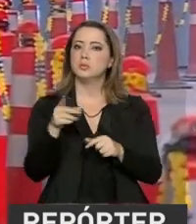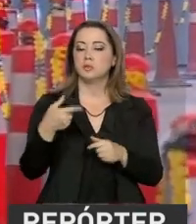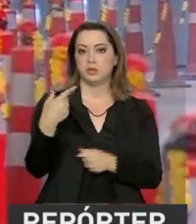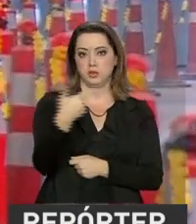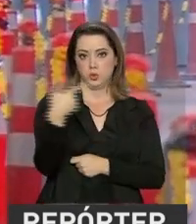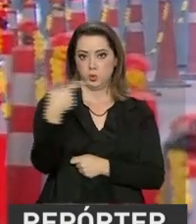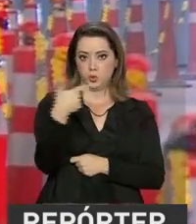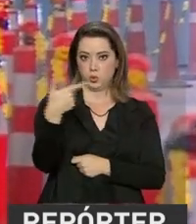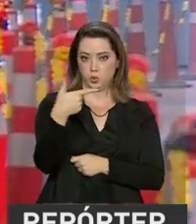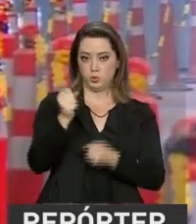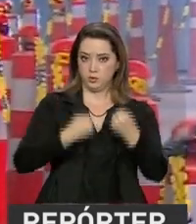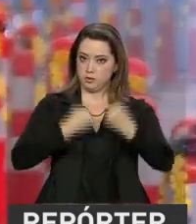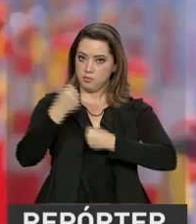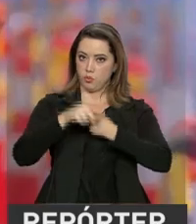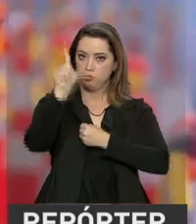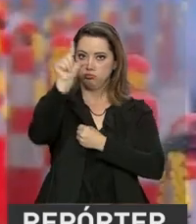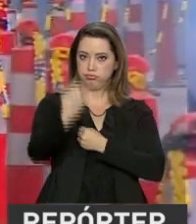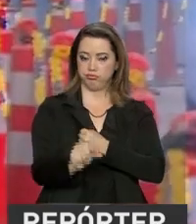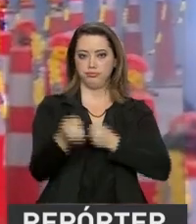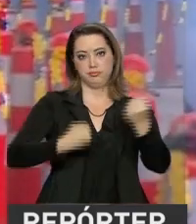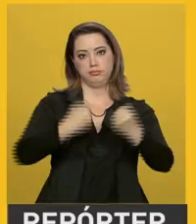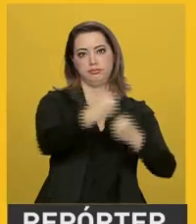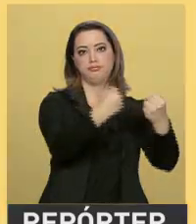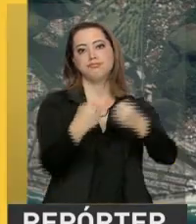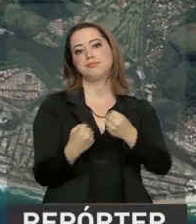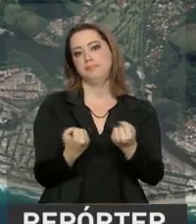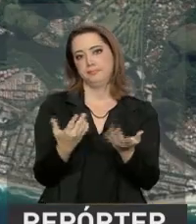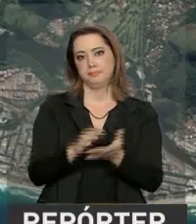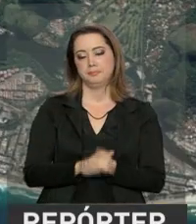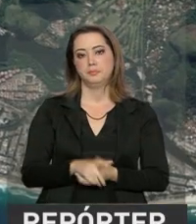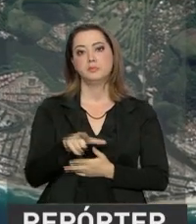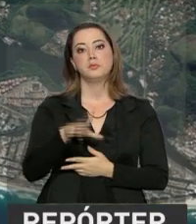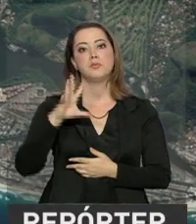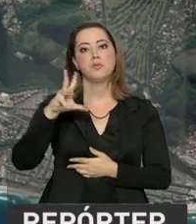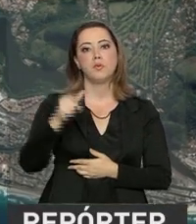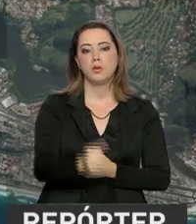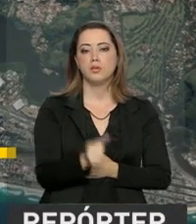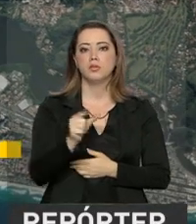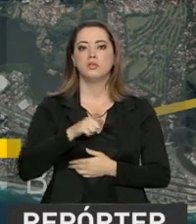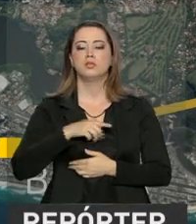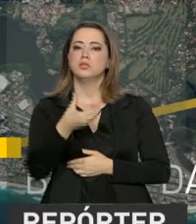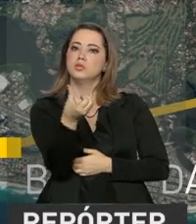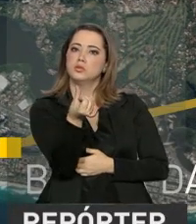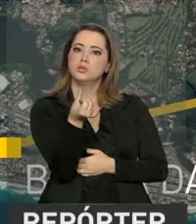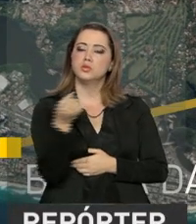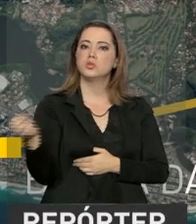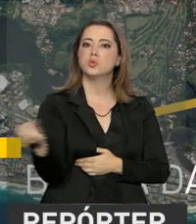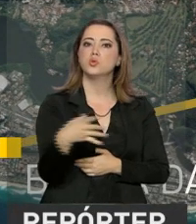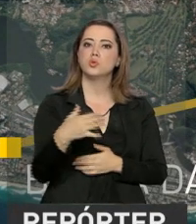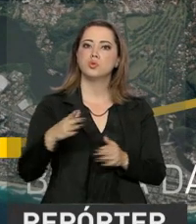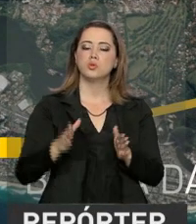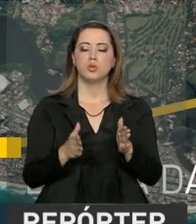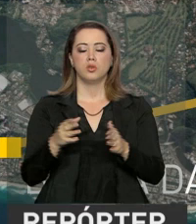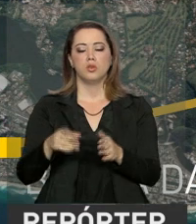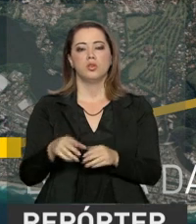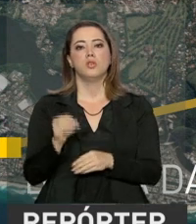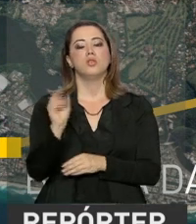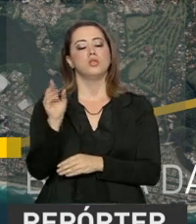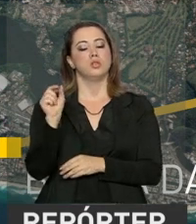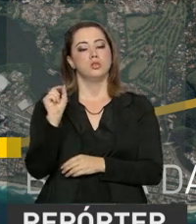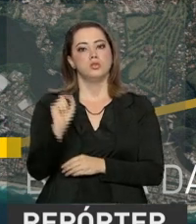deixem de trafegar pelas ruas da capital ao todo vão ser seis novas Estações Jardim